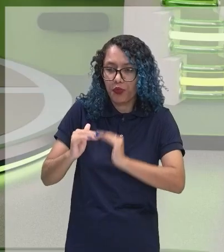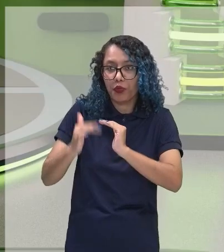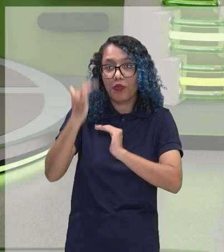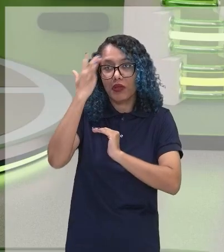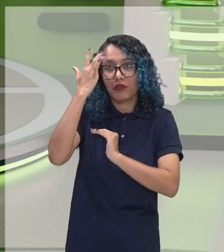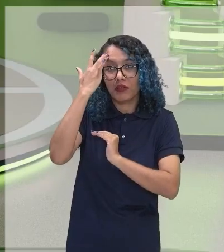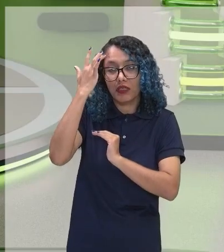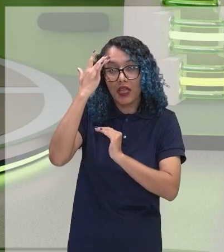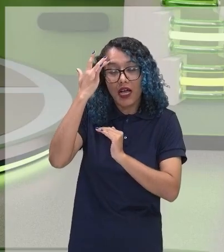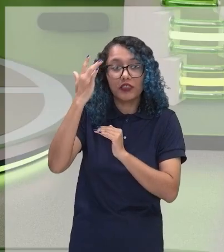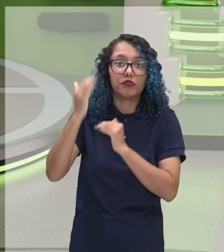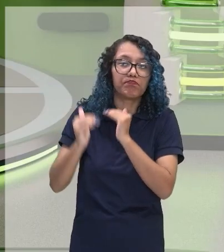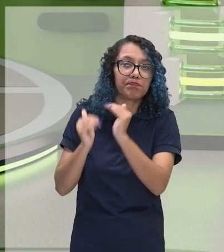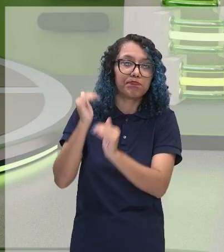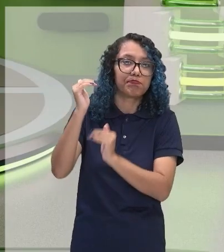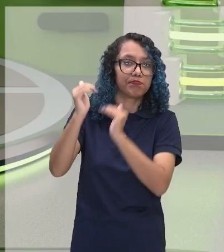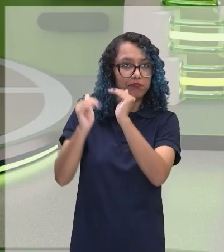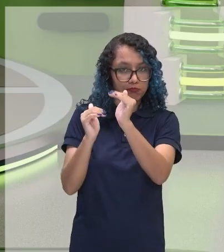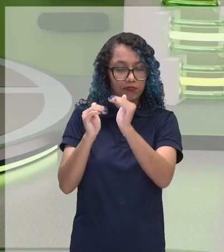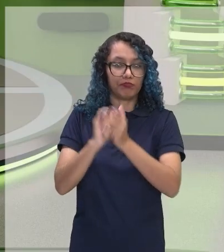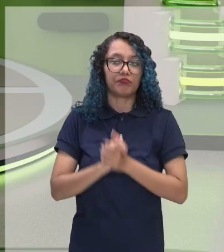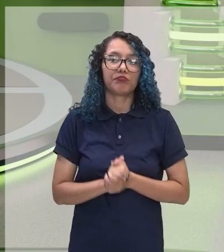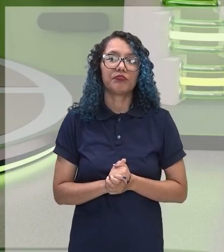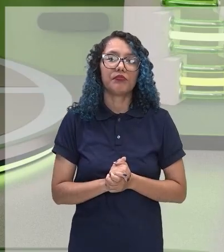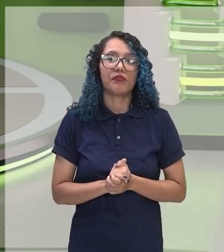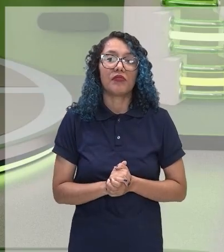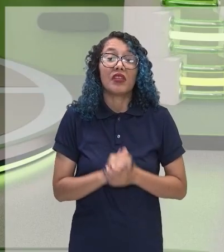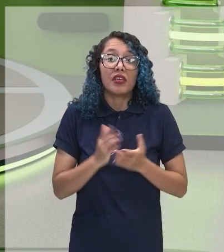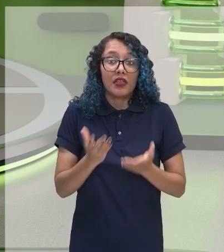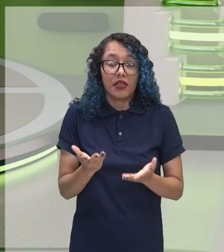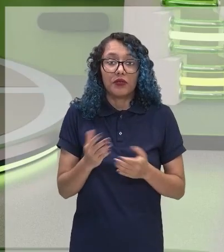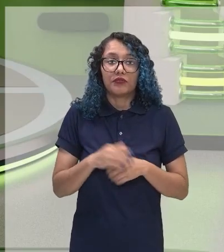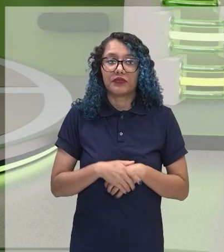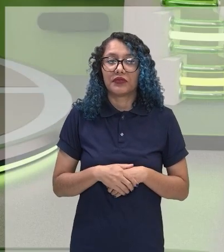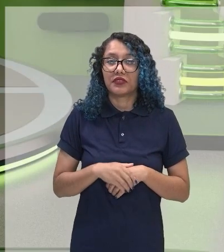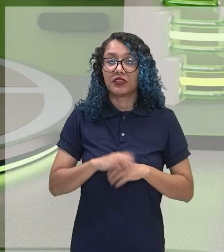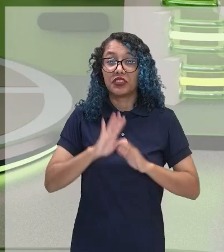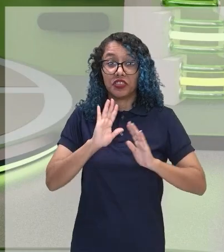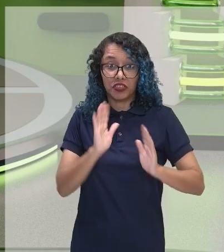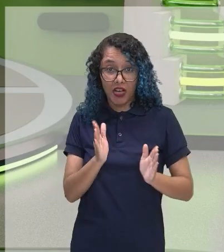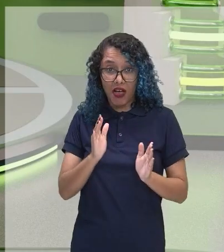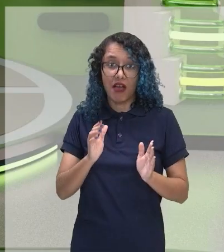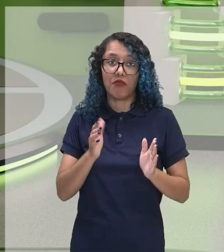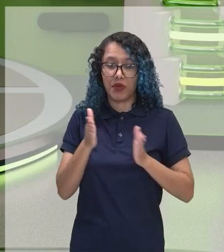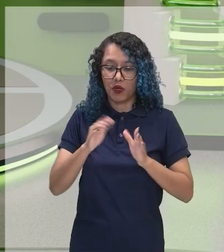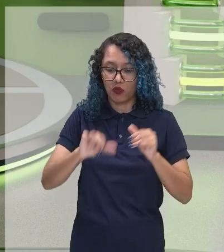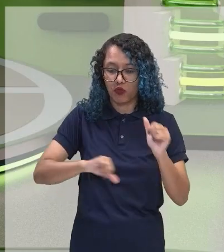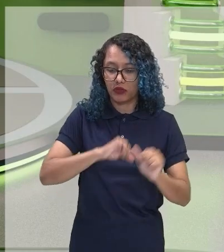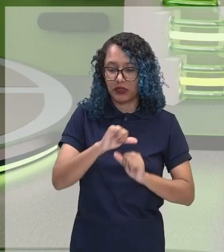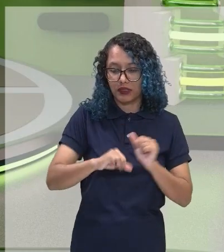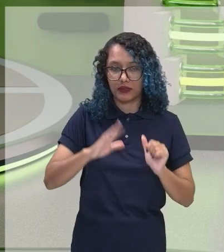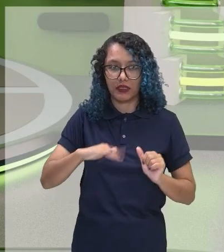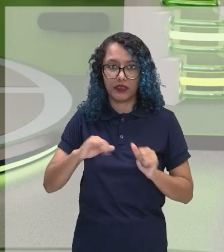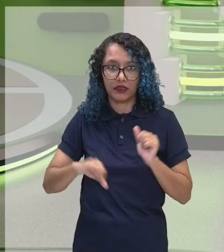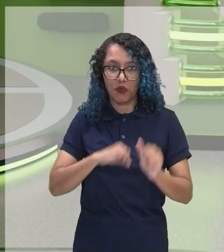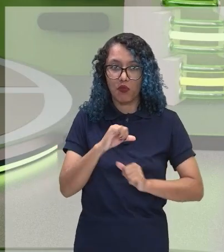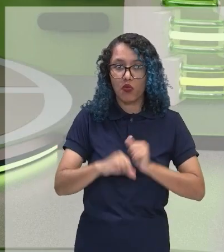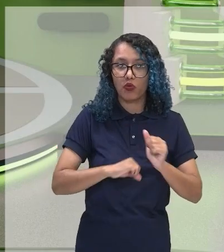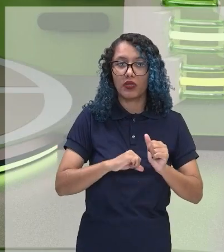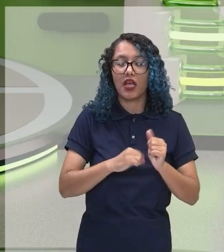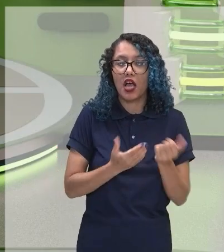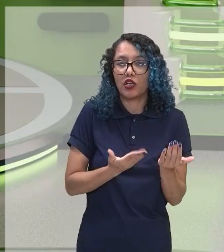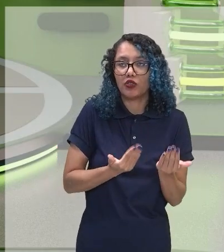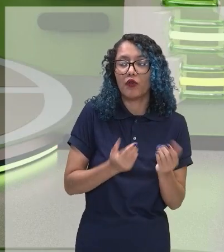sociedade, né, essa pessoa, essa criança que já está passando para a fase da adolescência, né, vai enfrentar ali